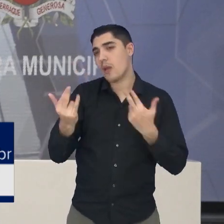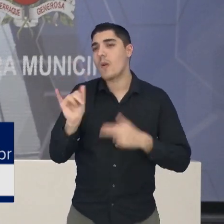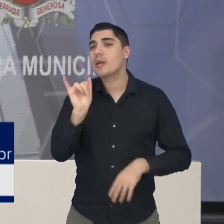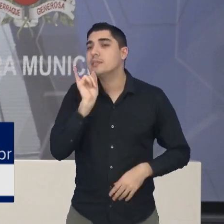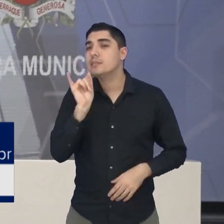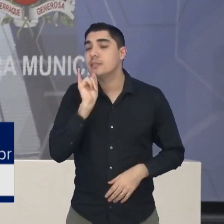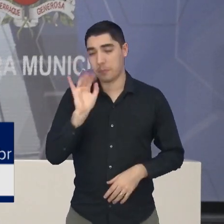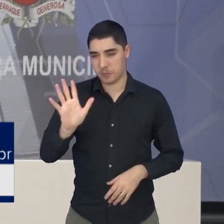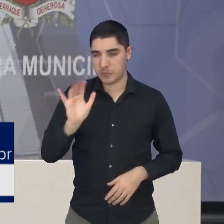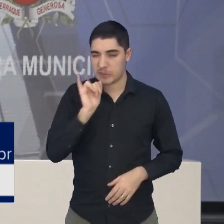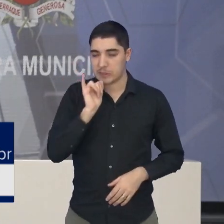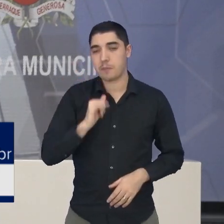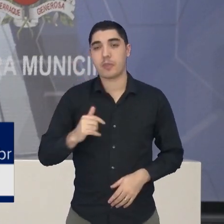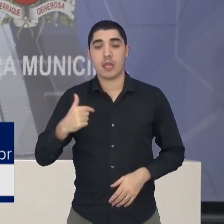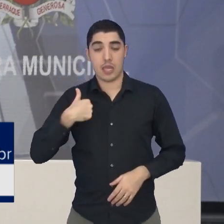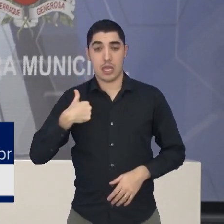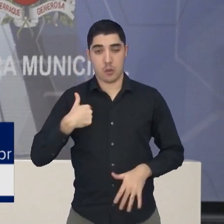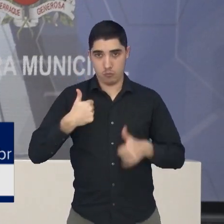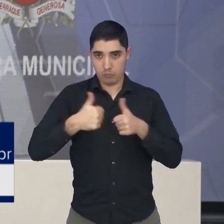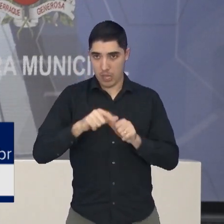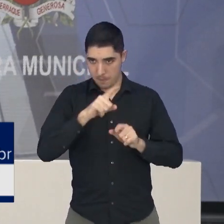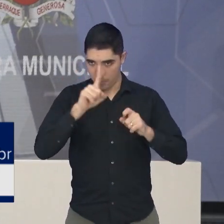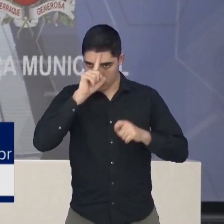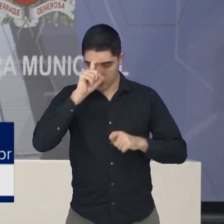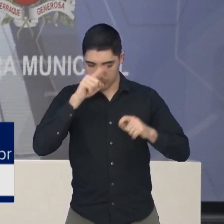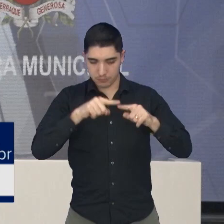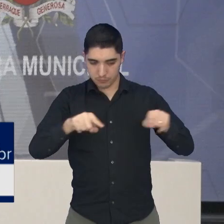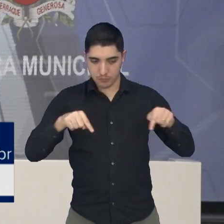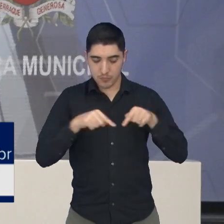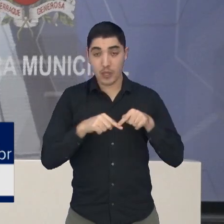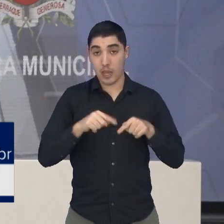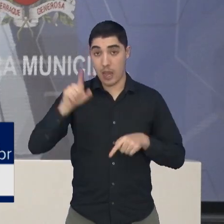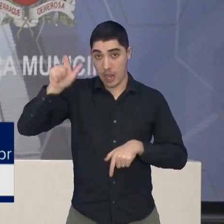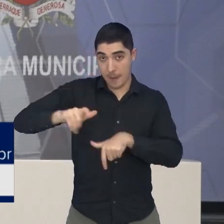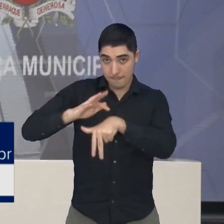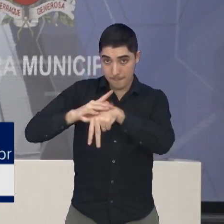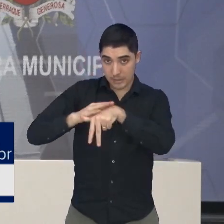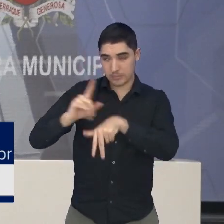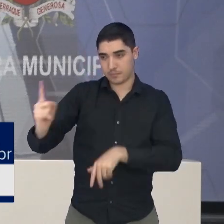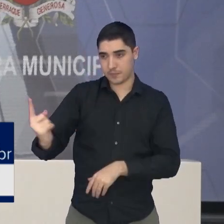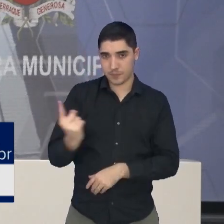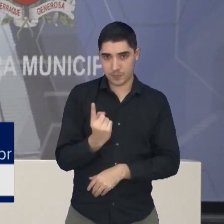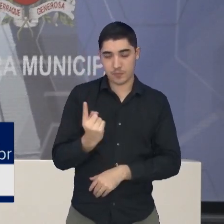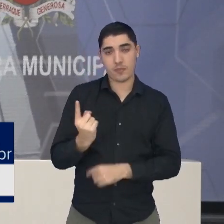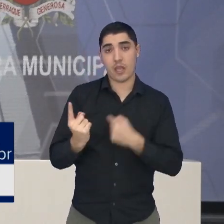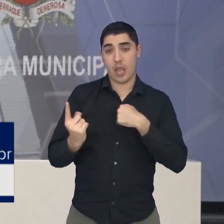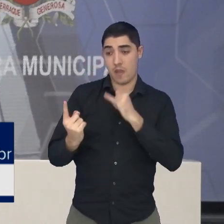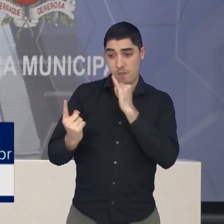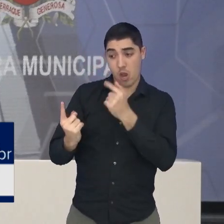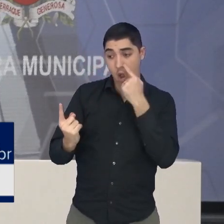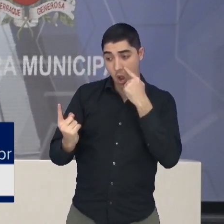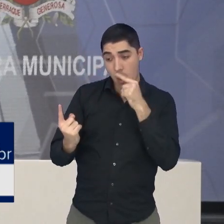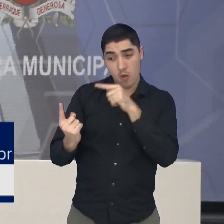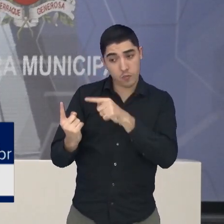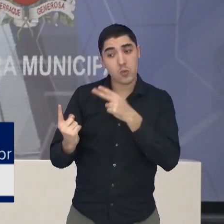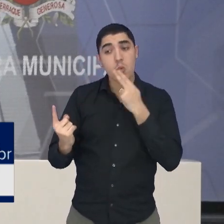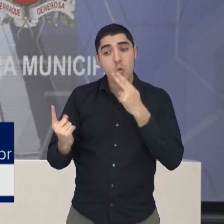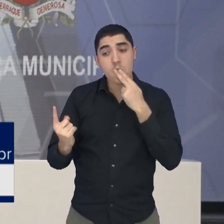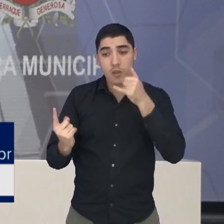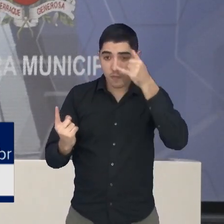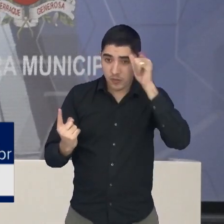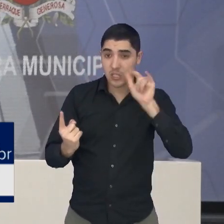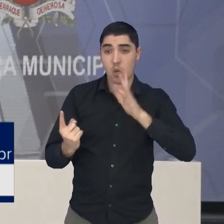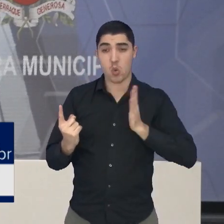paciente no meu consultório, e eu falar para ele, não fuma. O senhor colocou 2 estentes no coração, colocou 3 pontos a